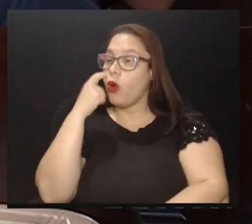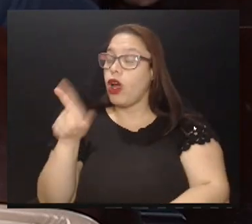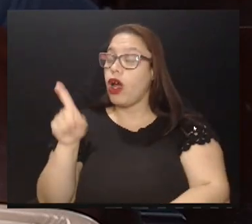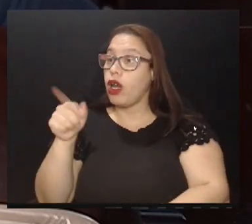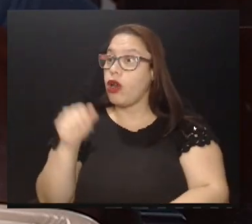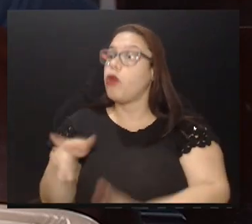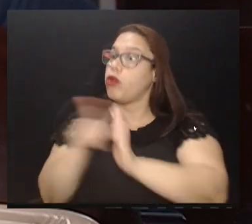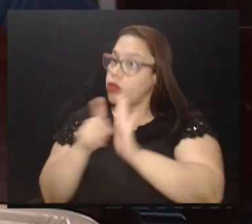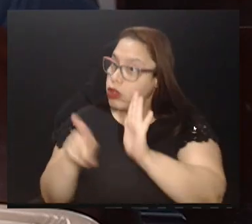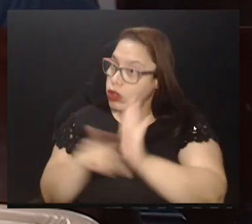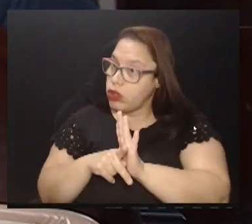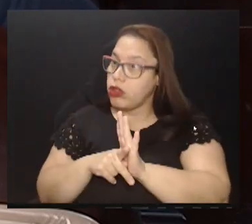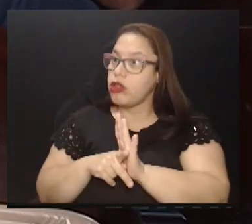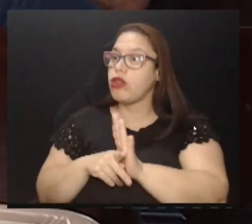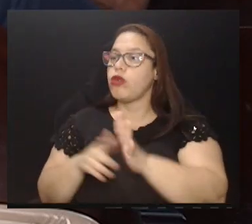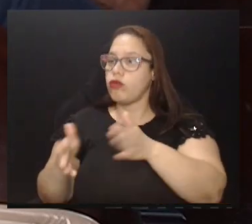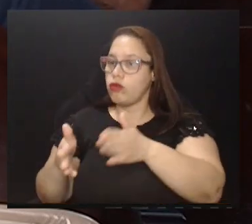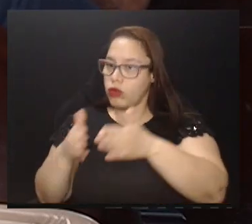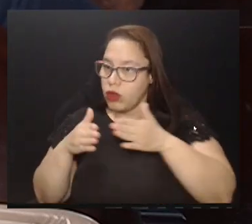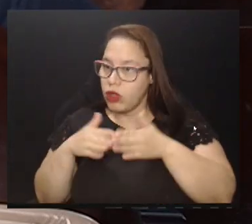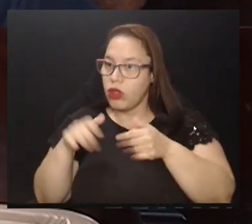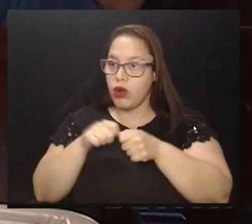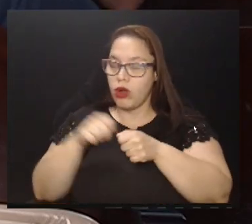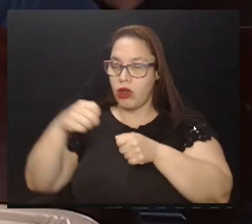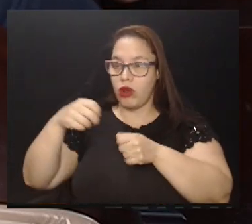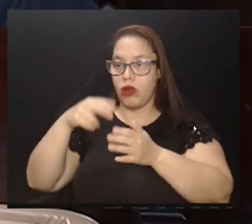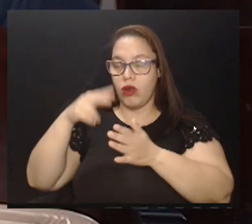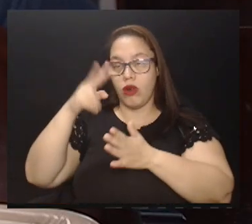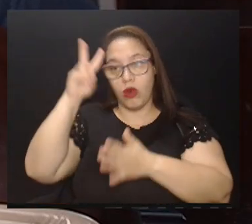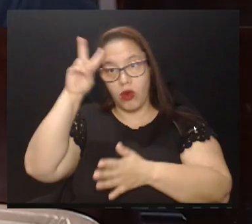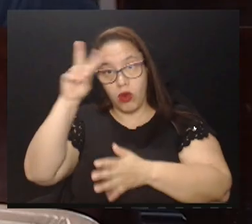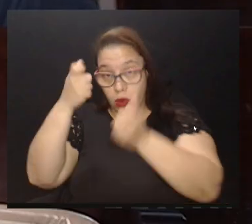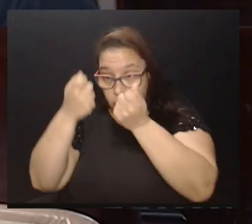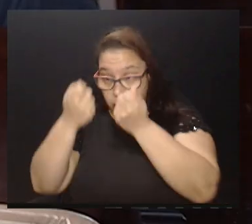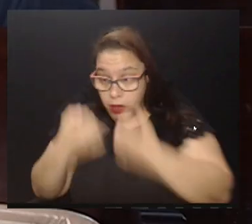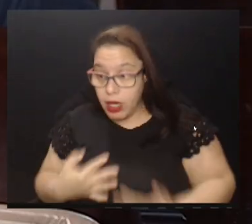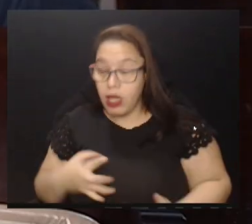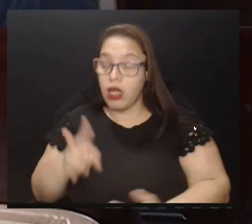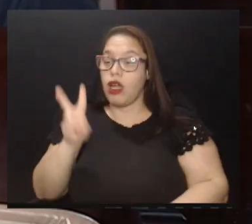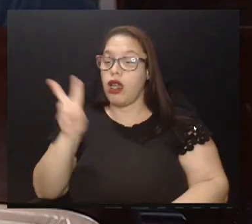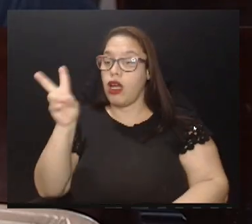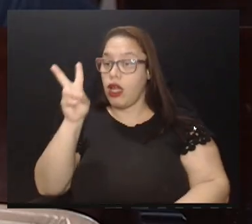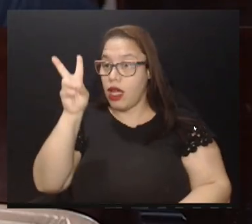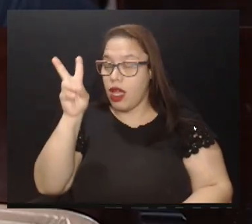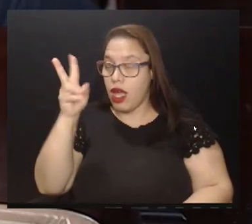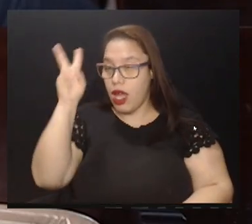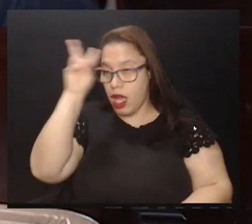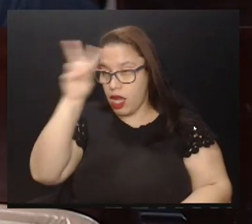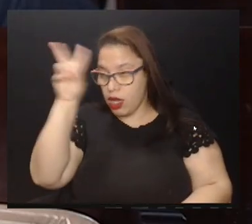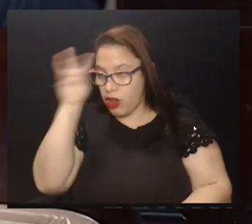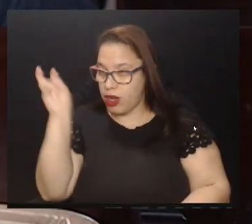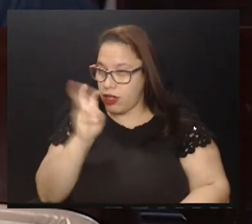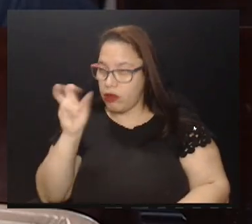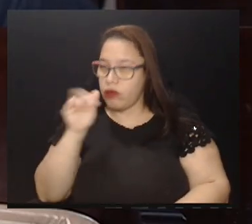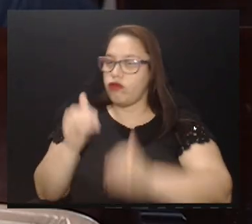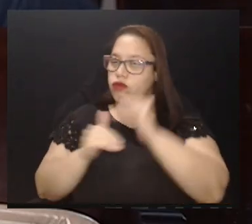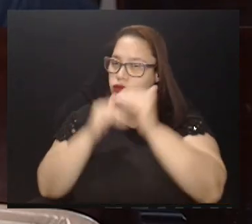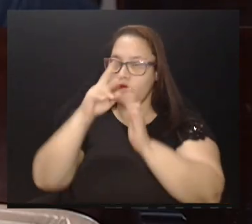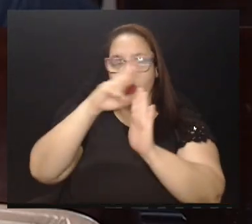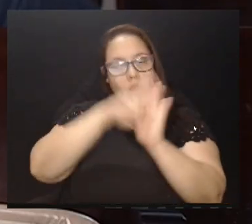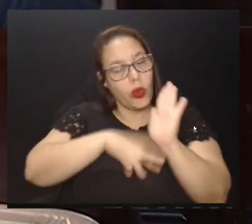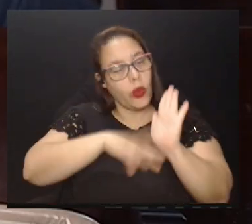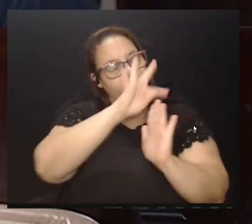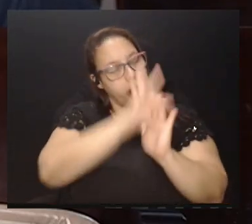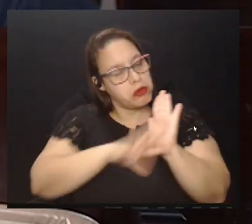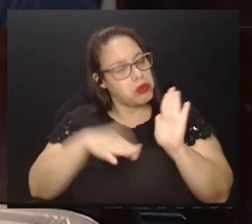encomenda para fazer um monólogo sobre cada uma das 5. Enquanto foi rolando isso, a gente foi desenvolvendo um roteiro que foi